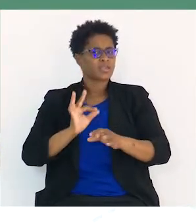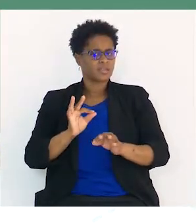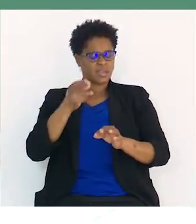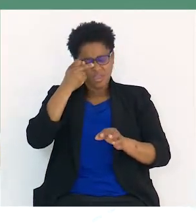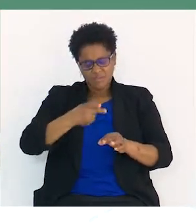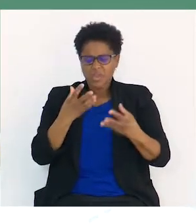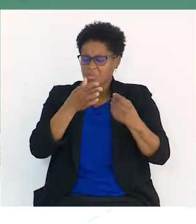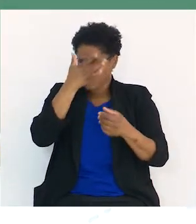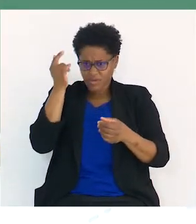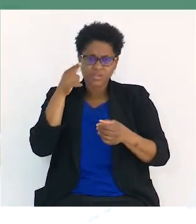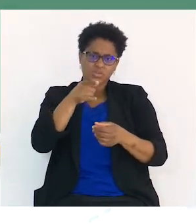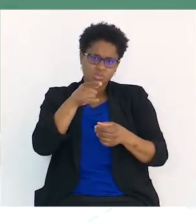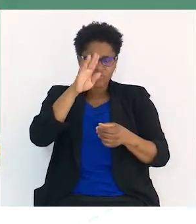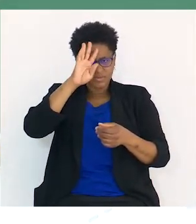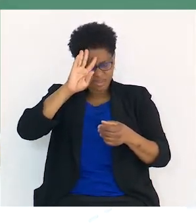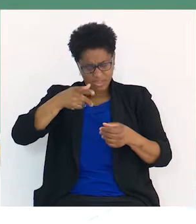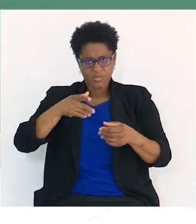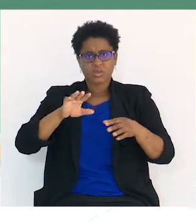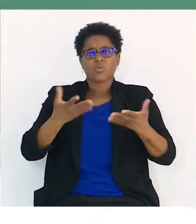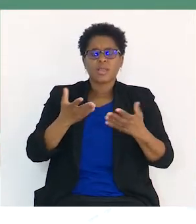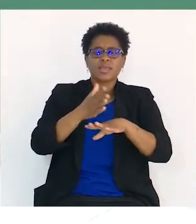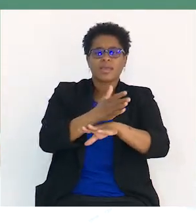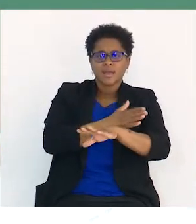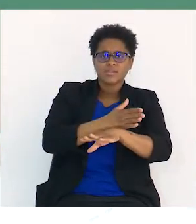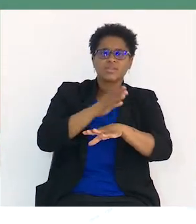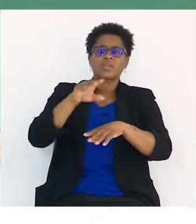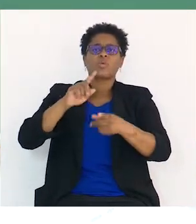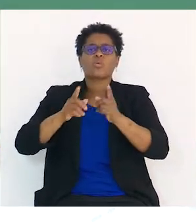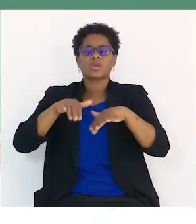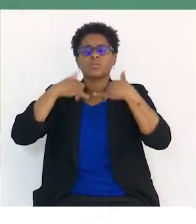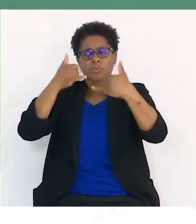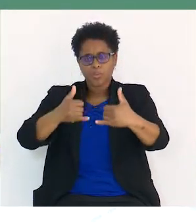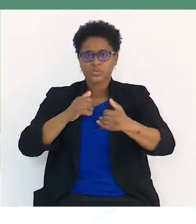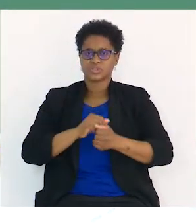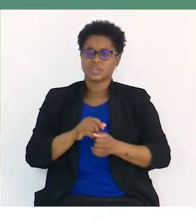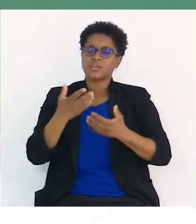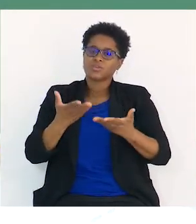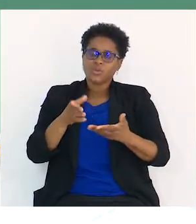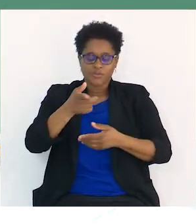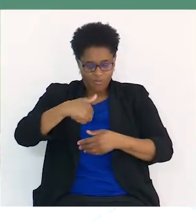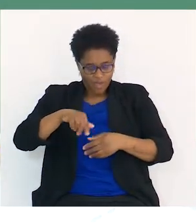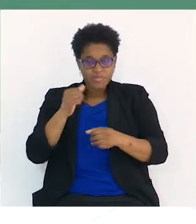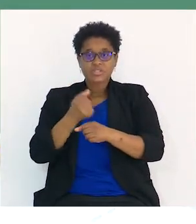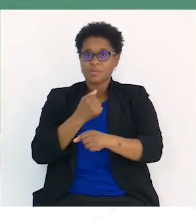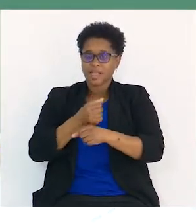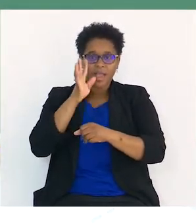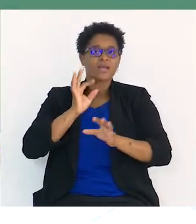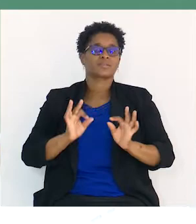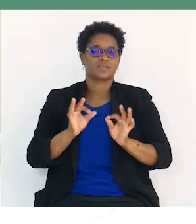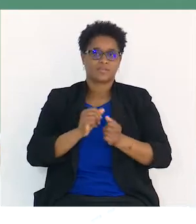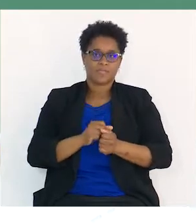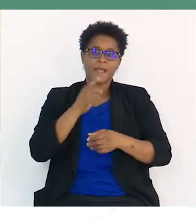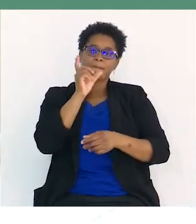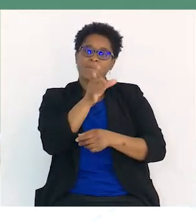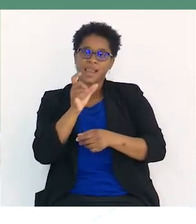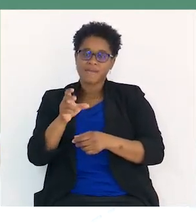conta daquilo que é o antes e o depois. Então, vamos trabalhar assim, na palavra amigo.